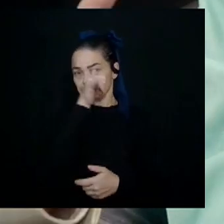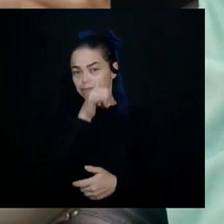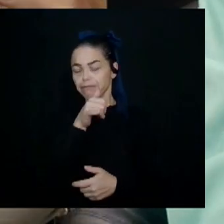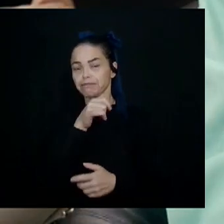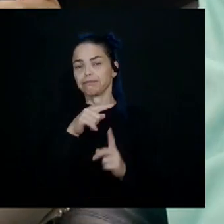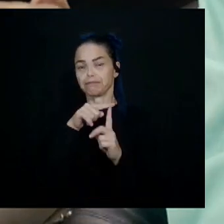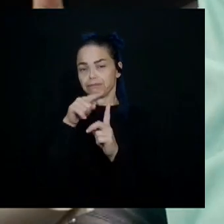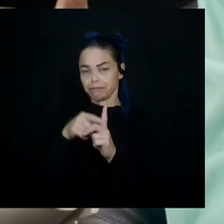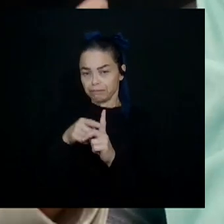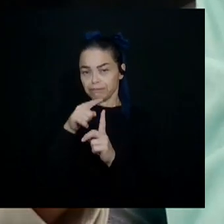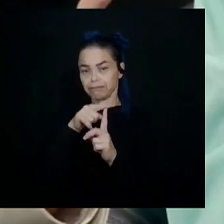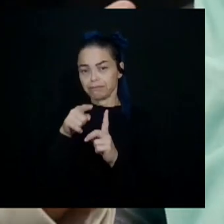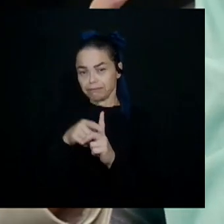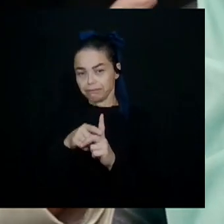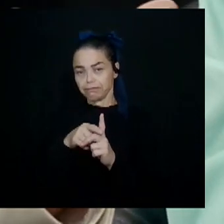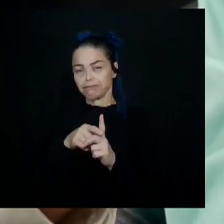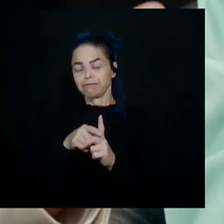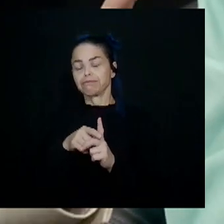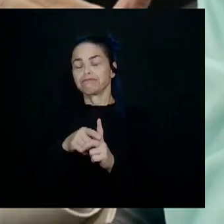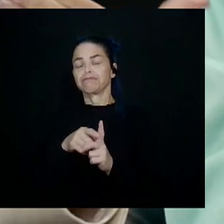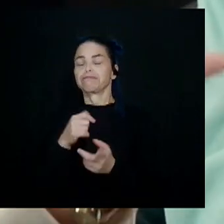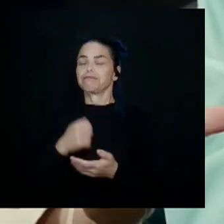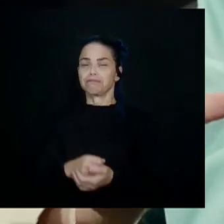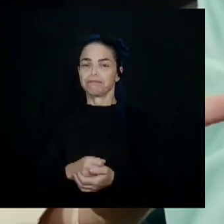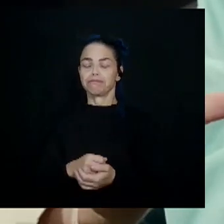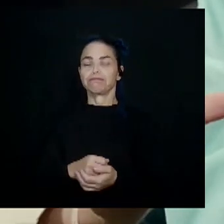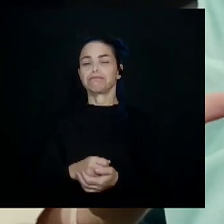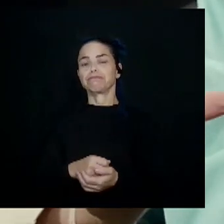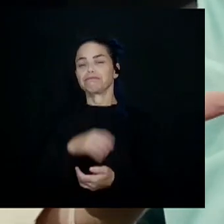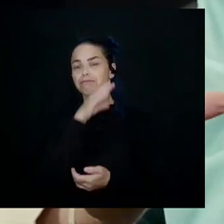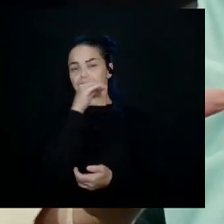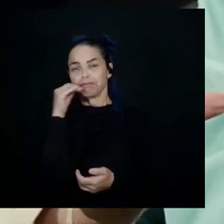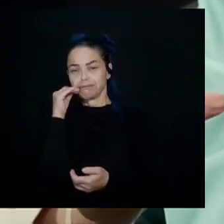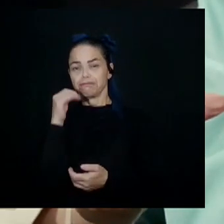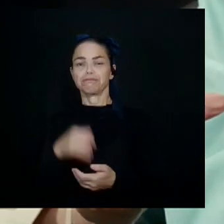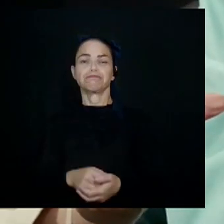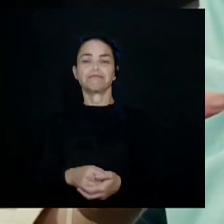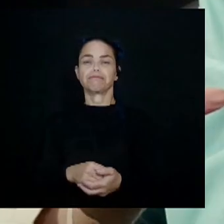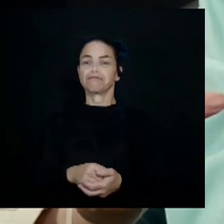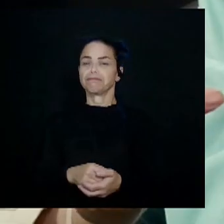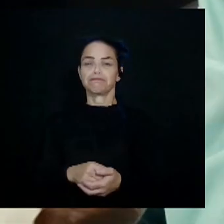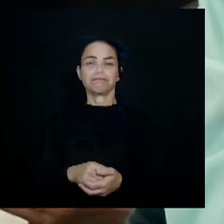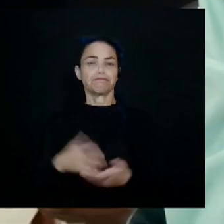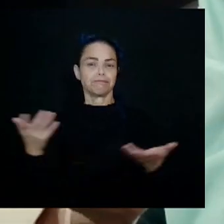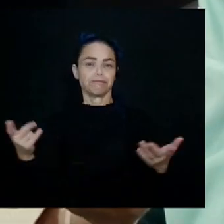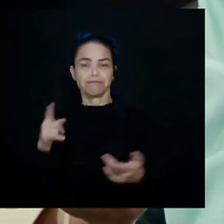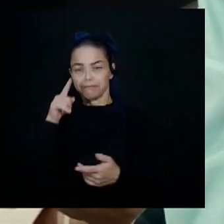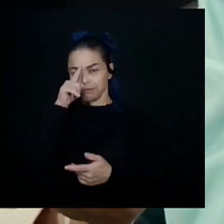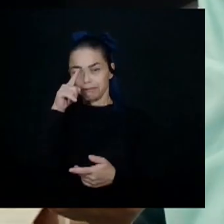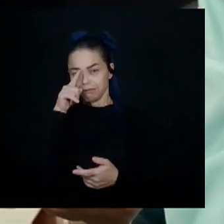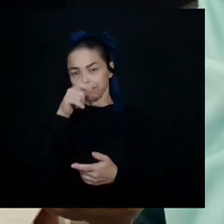indesejada. Porque uma gravidez na adolescência é uma gravidez de risco, né?